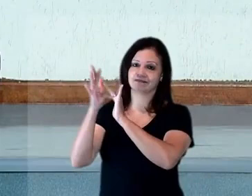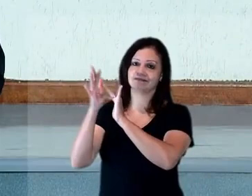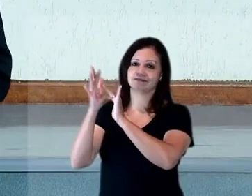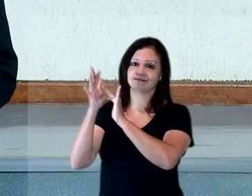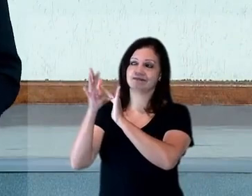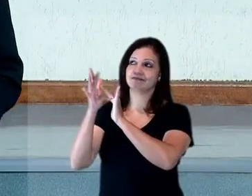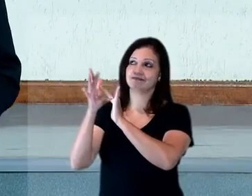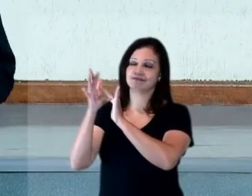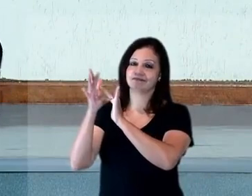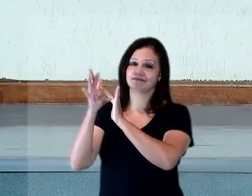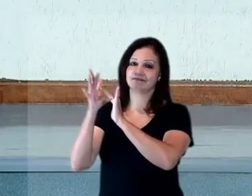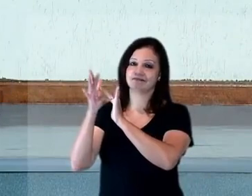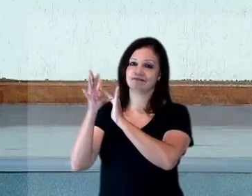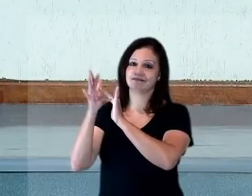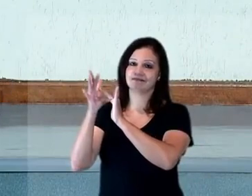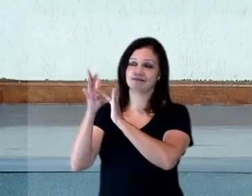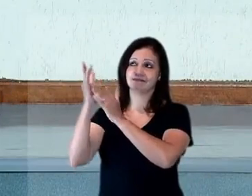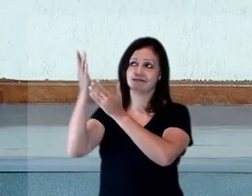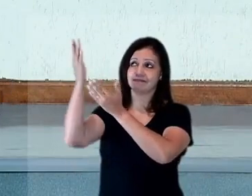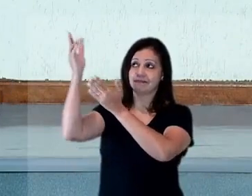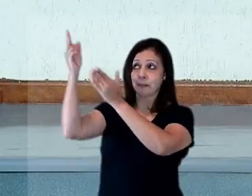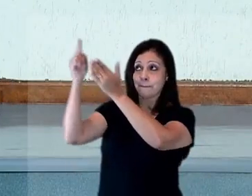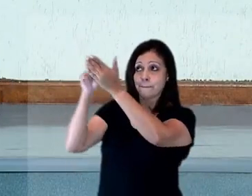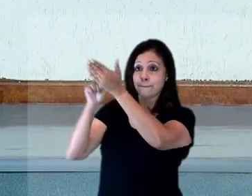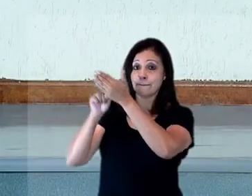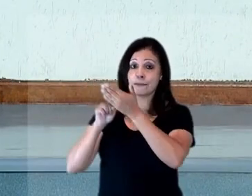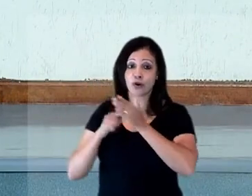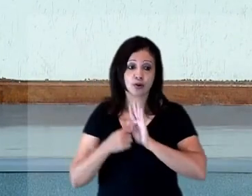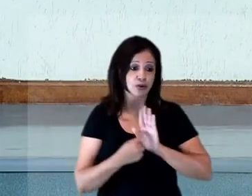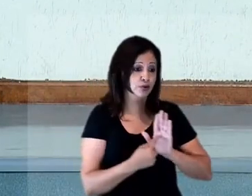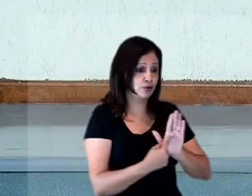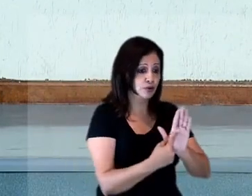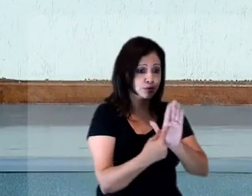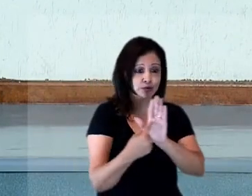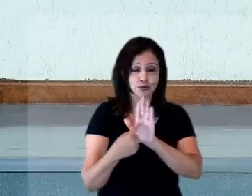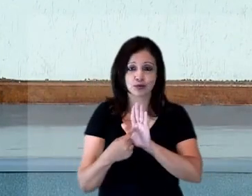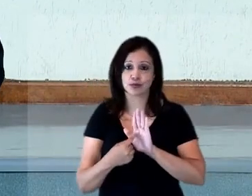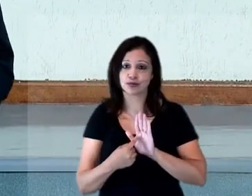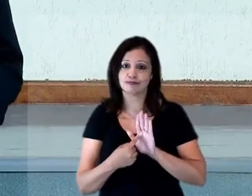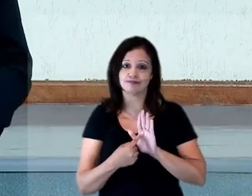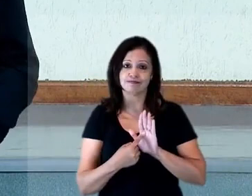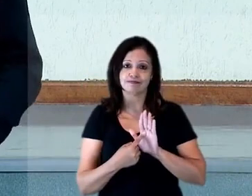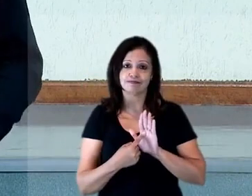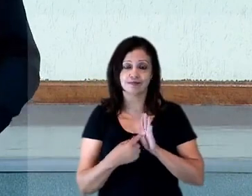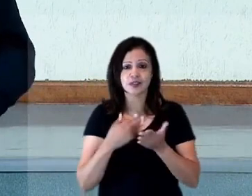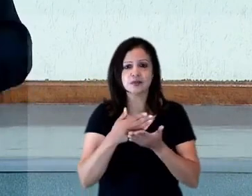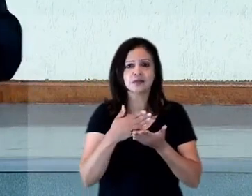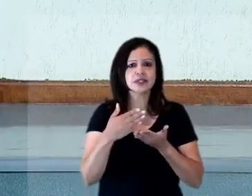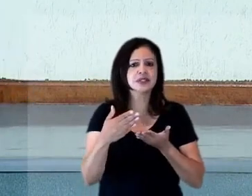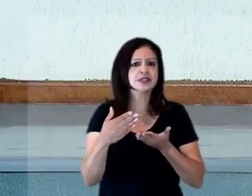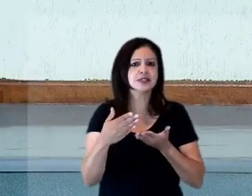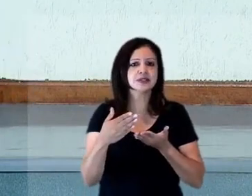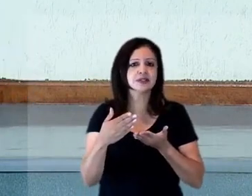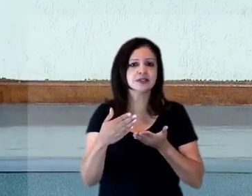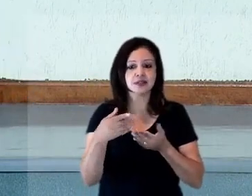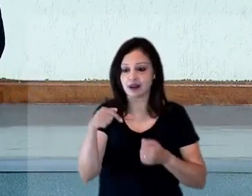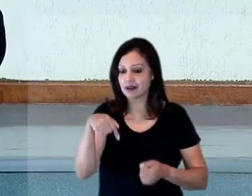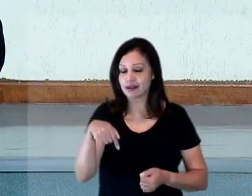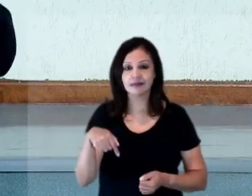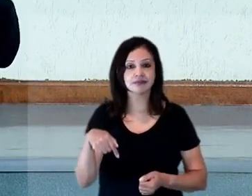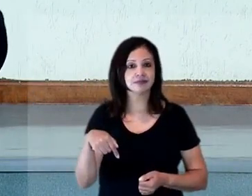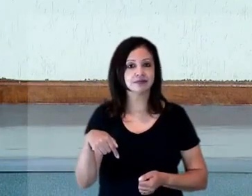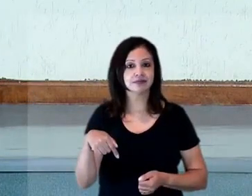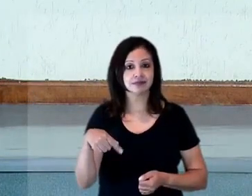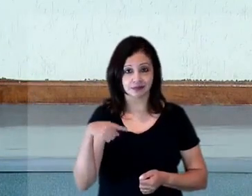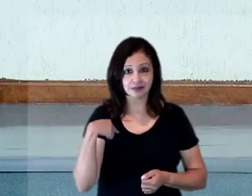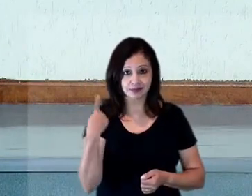nós. Amem uns aos outros. Começando por aqui. Nós precisamos